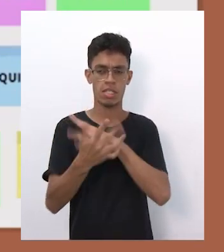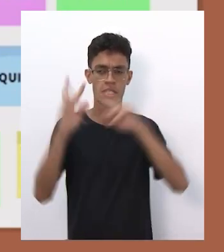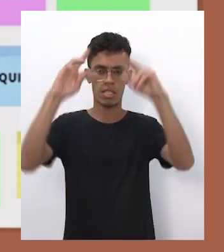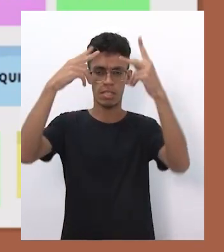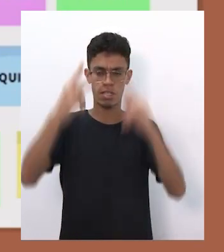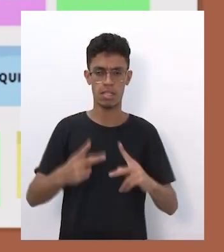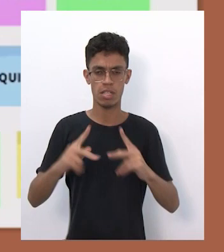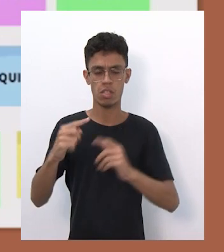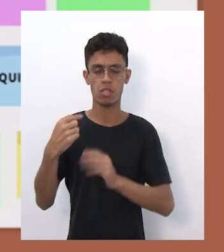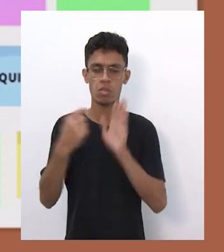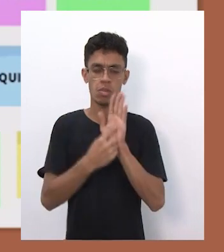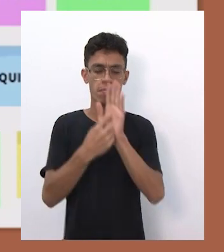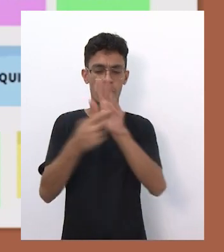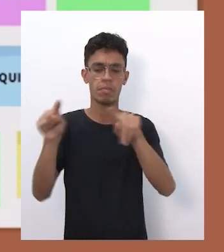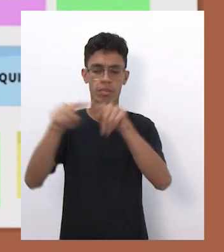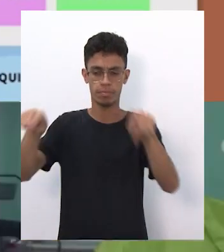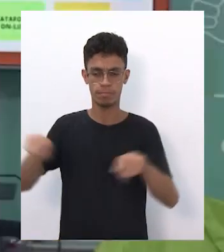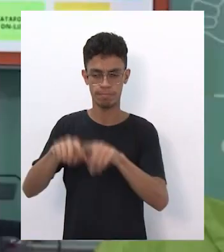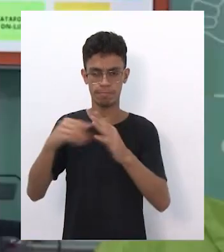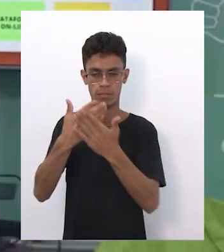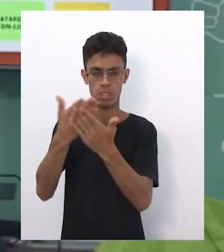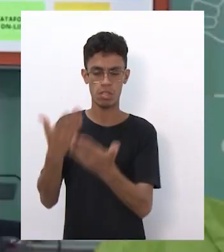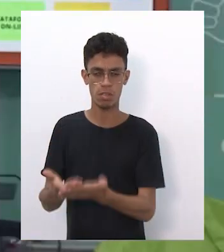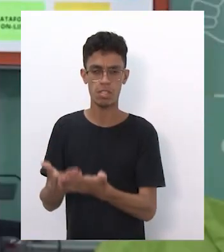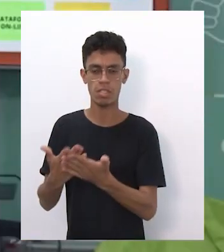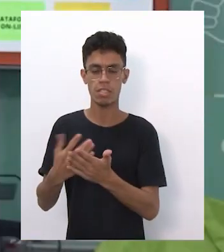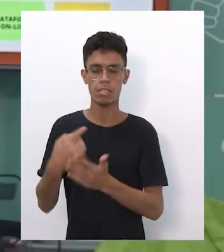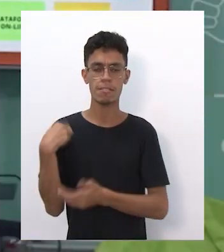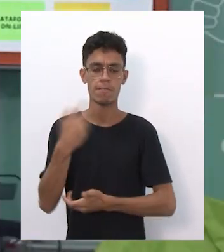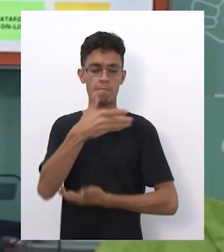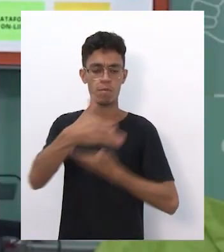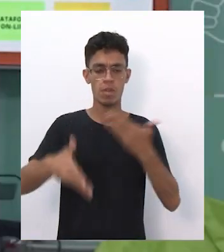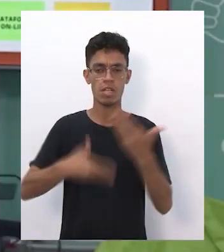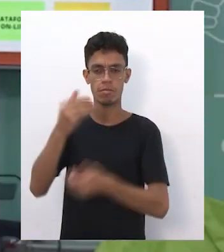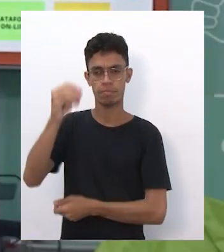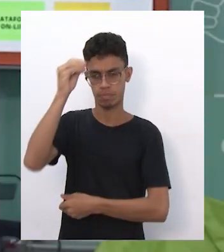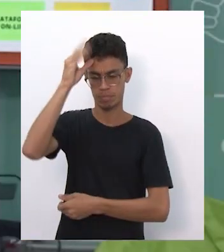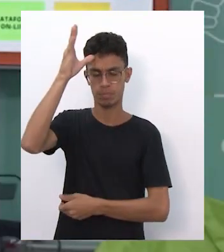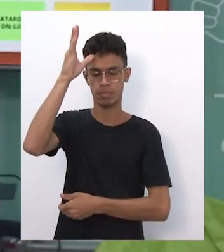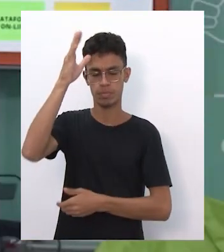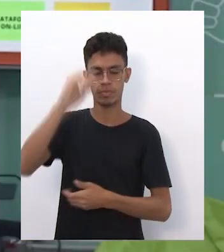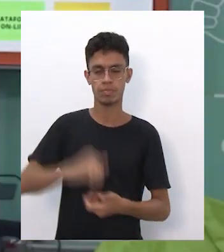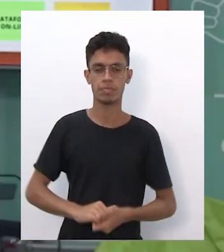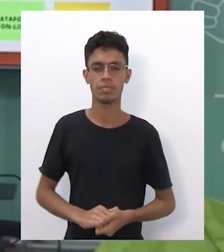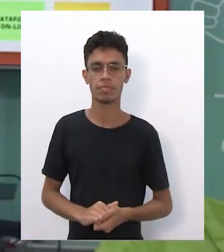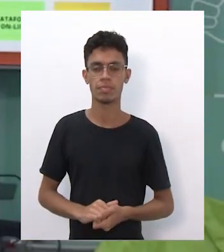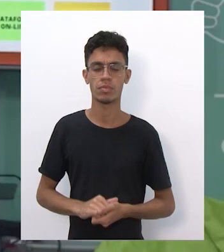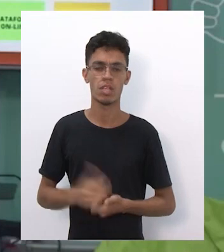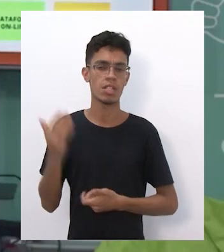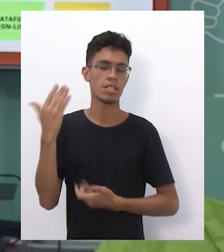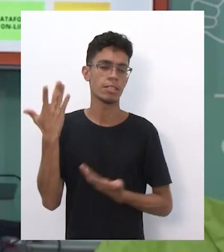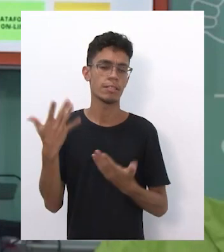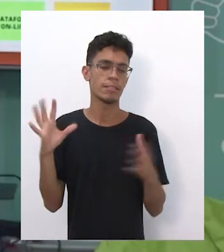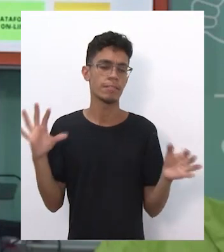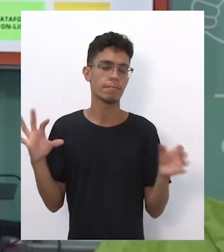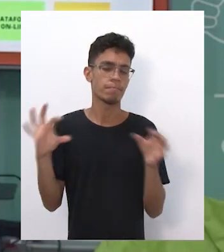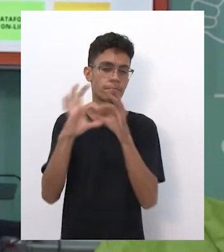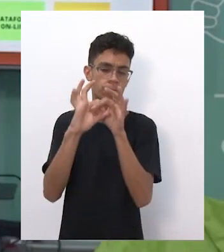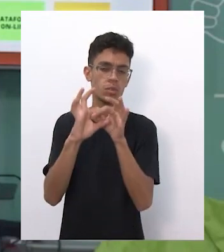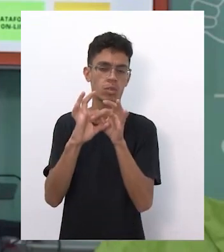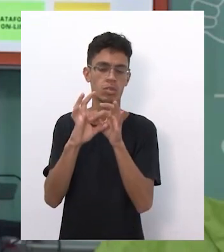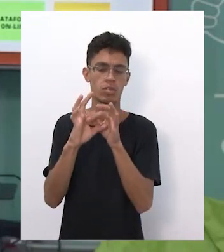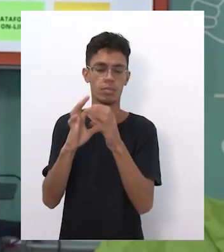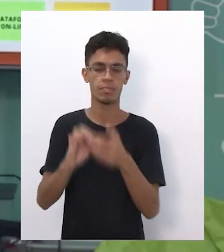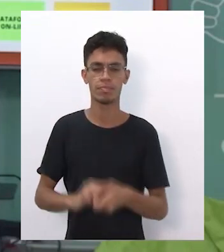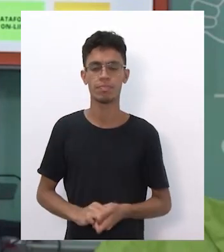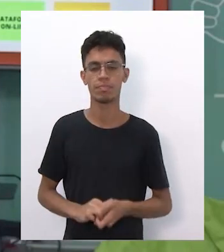gente pode trazer para a nossa sala de aula, para a gente poder ampliar um pouquinho as nossas aulas, faz parte desse